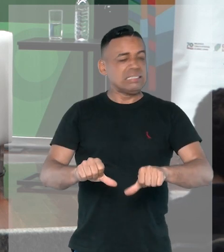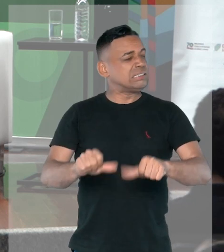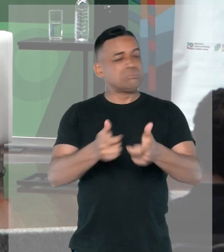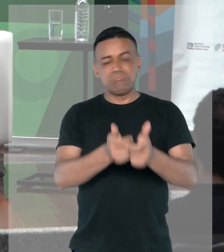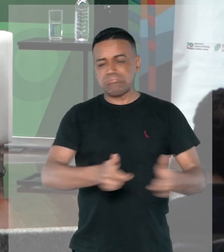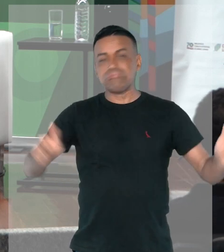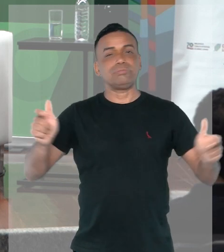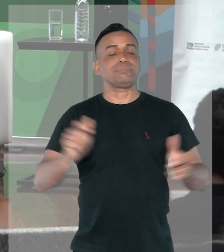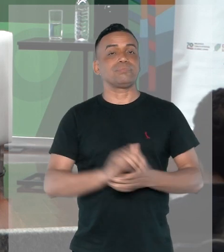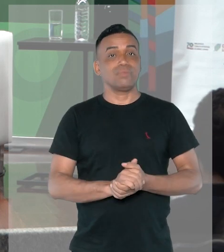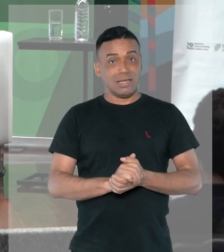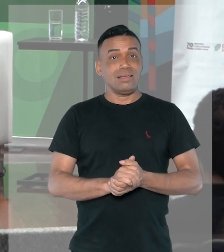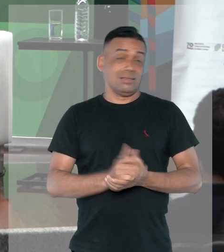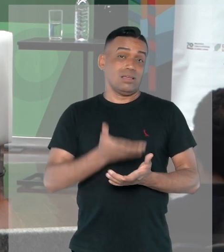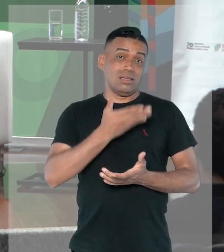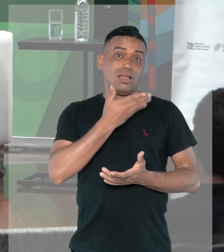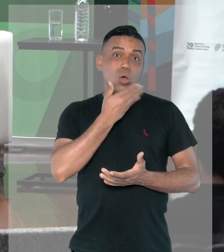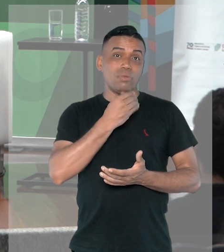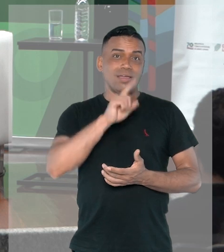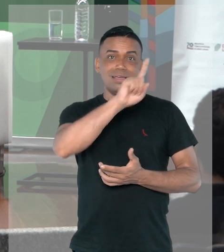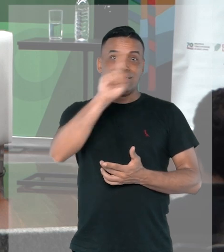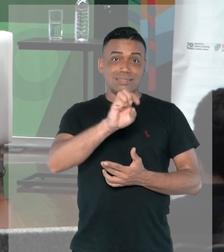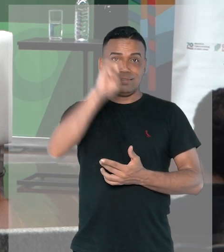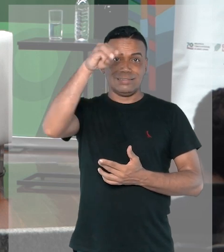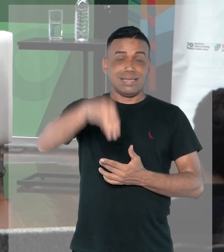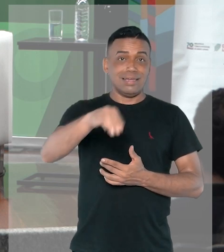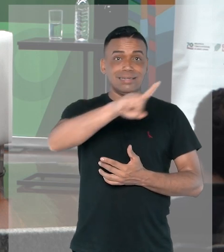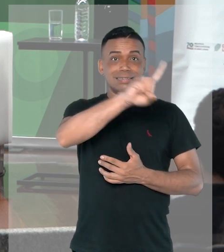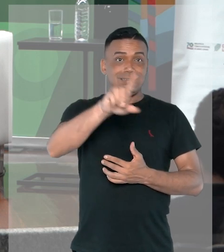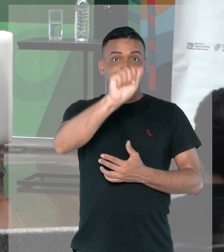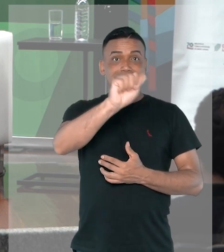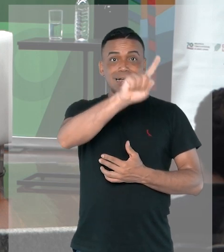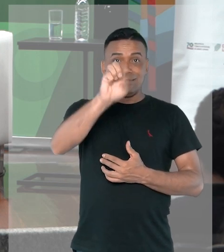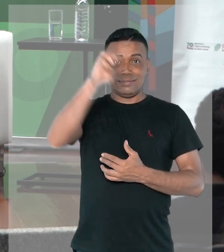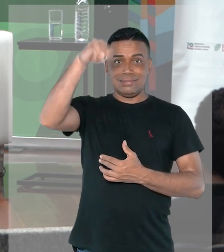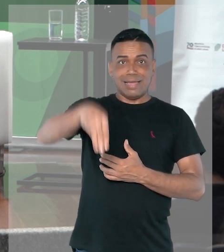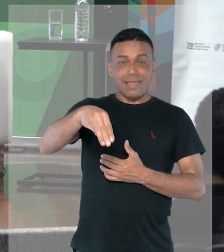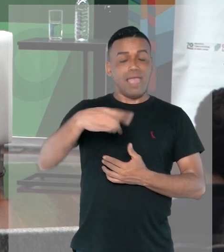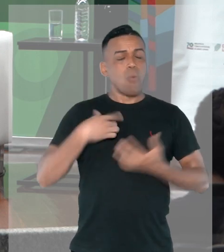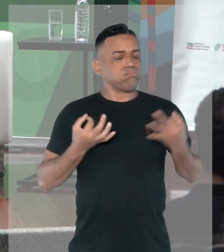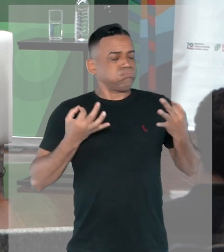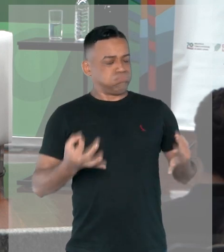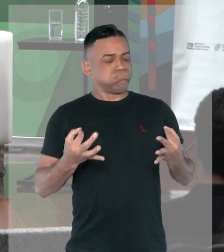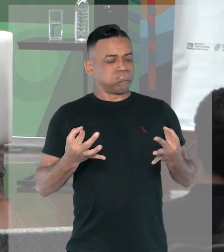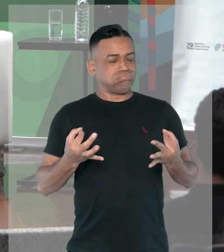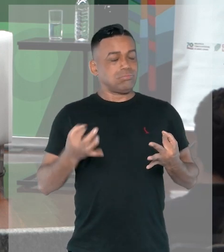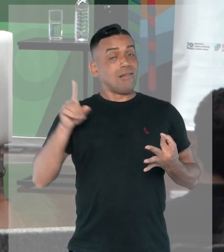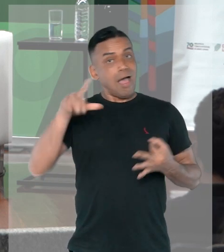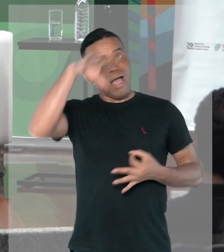muito grande, e eles passaram a fazer zen, meditação zazen, que é o que eu faço. Eles aprenderam e colocaram